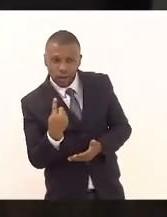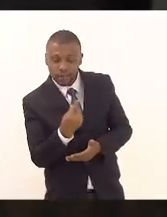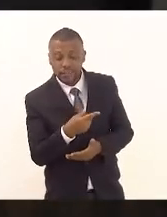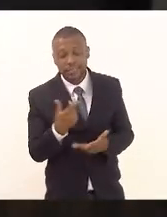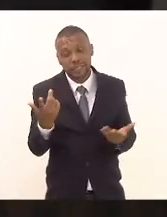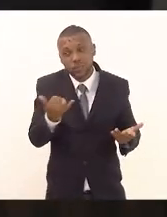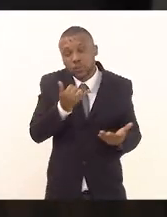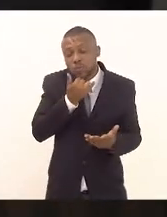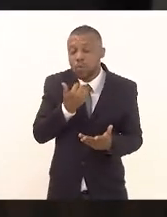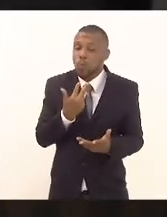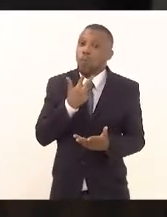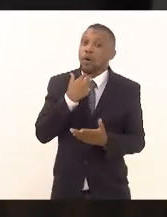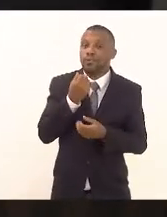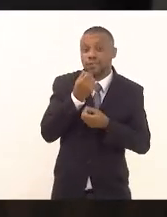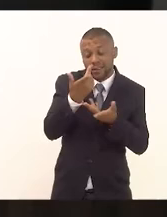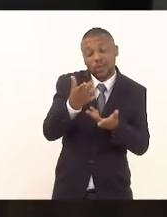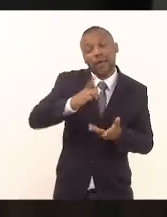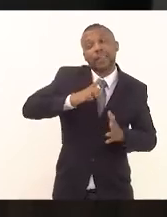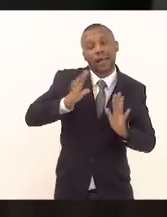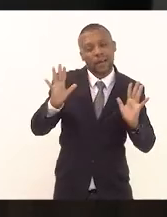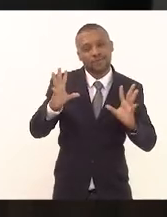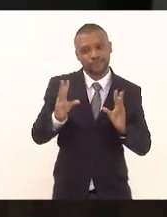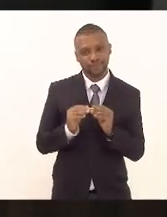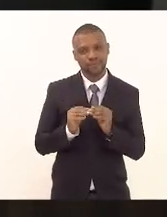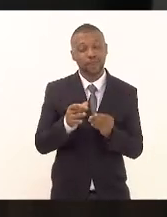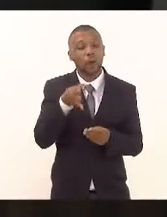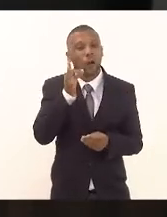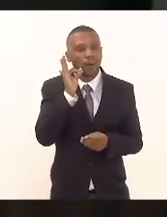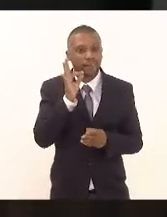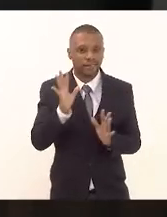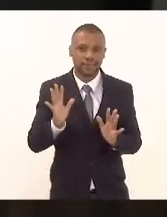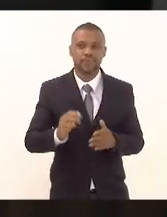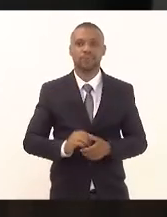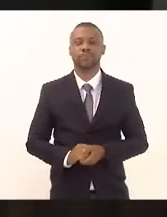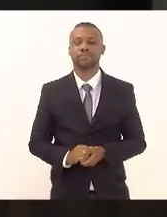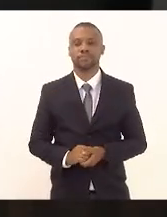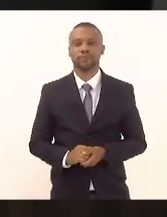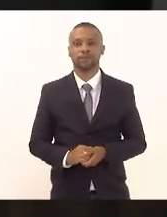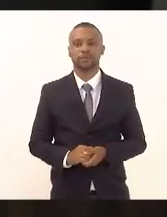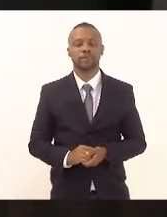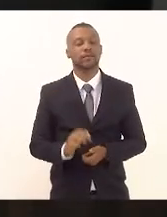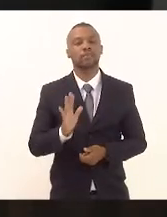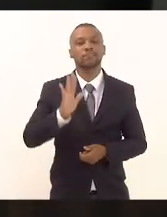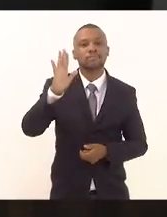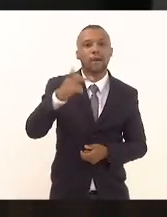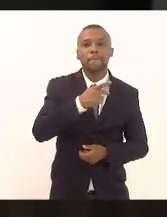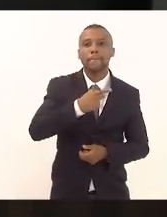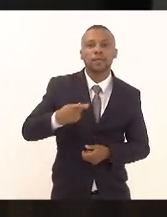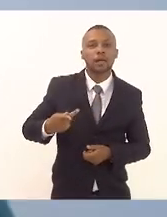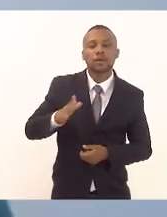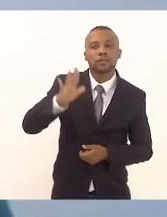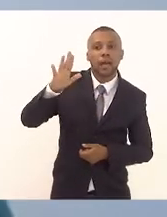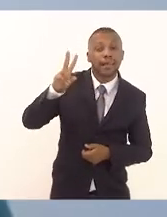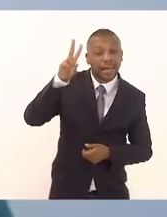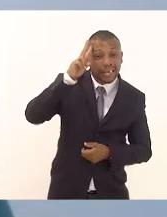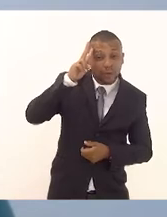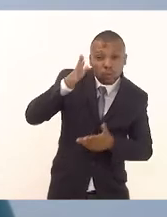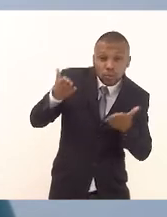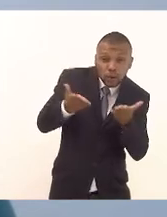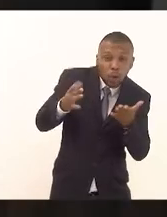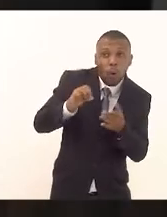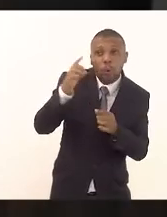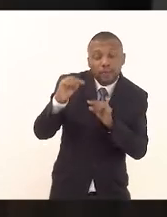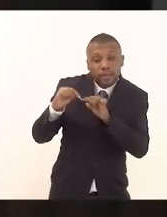posso... Teremos. Bem, tinha a declaração de voto. Presidente, é nessa segunda ou na outra?